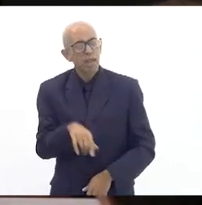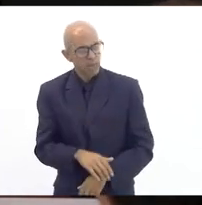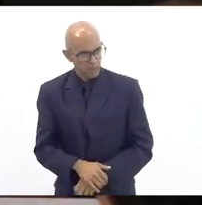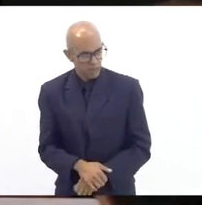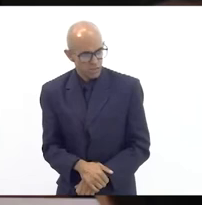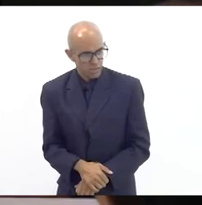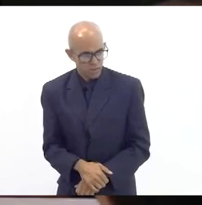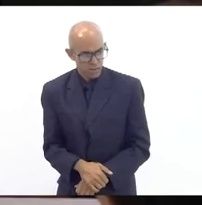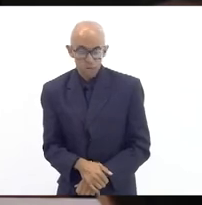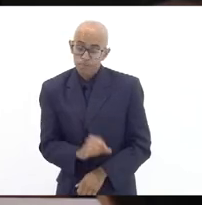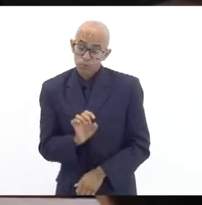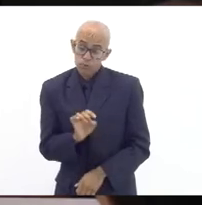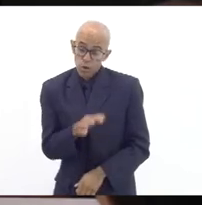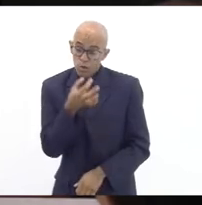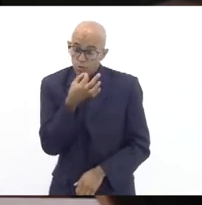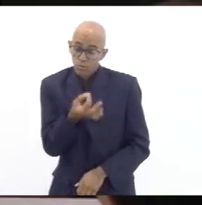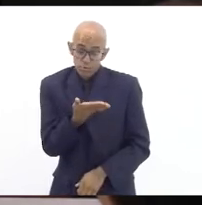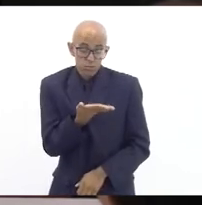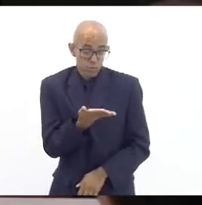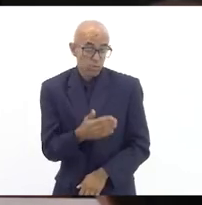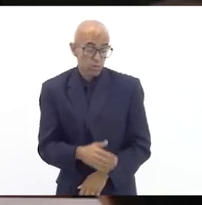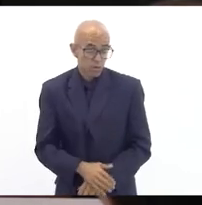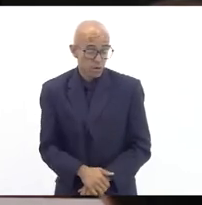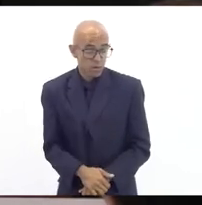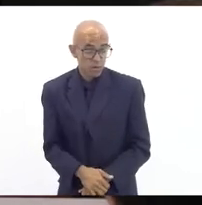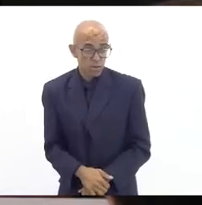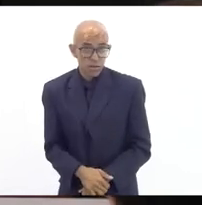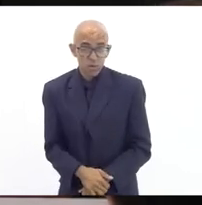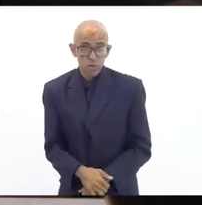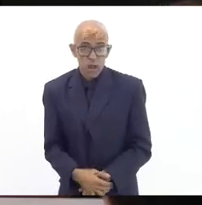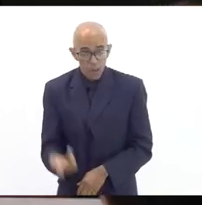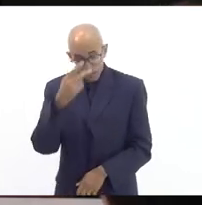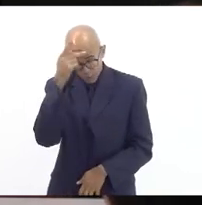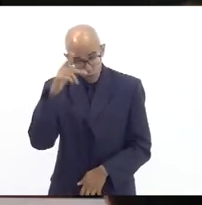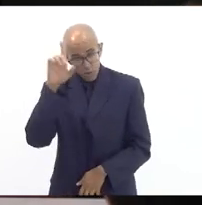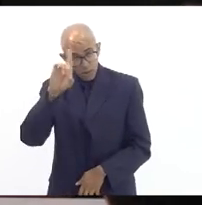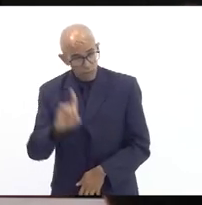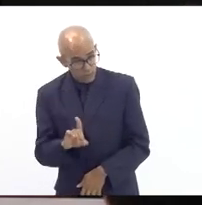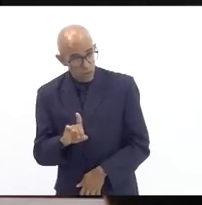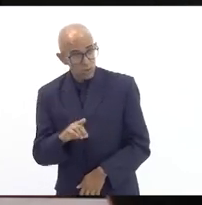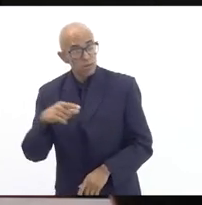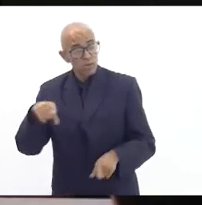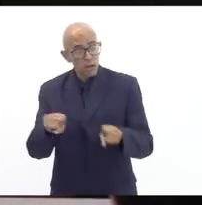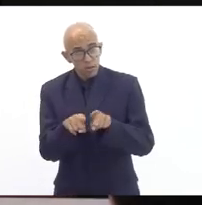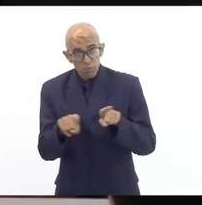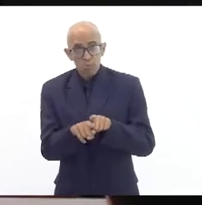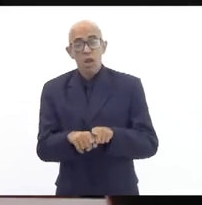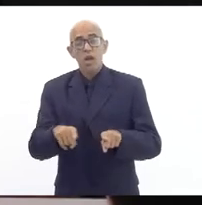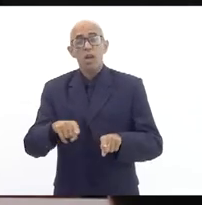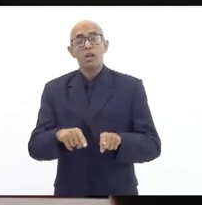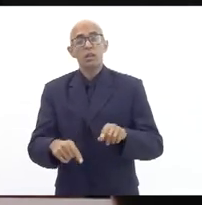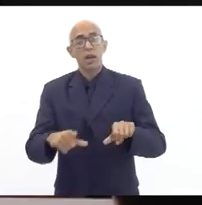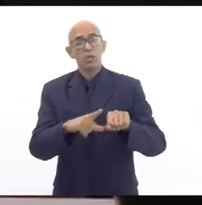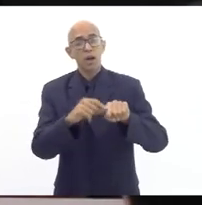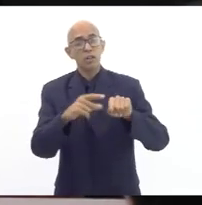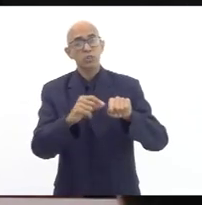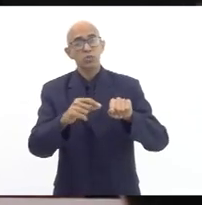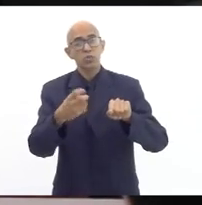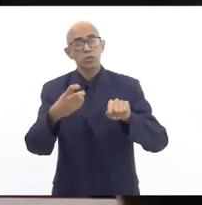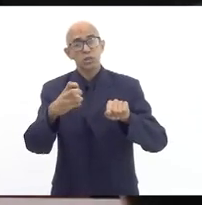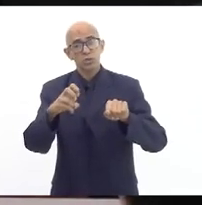Entendeu? É só a sugestão. A pessoa com deficiência, ela também está no artigo 5º da